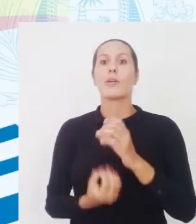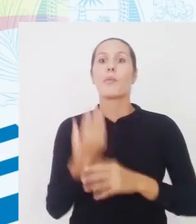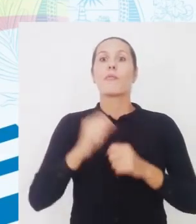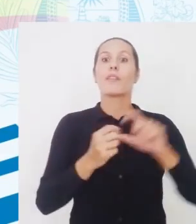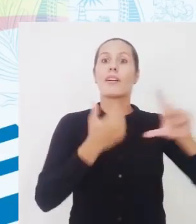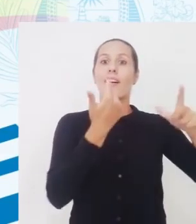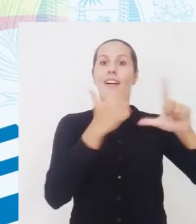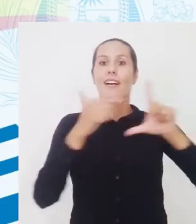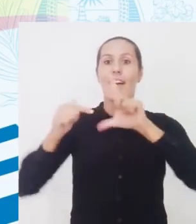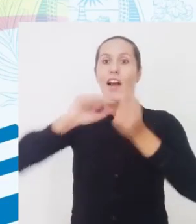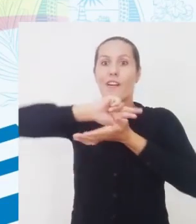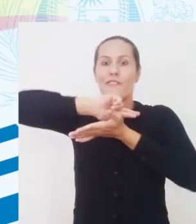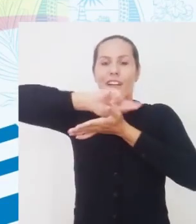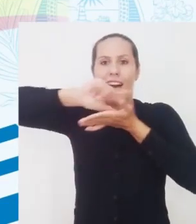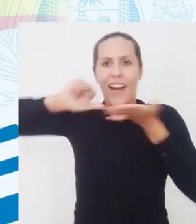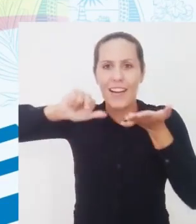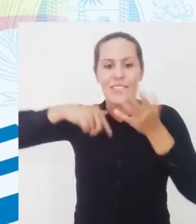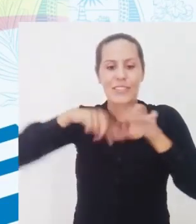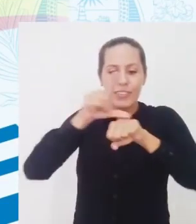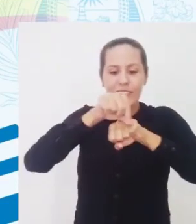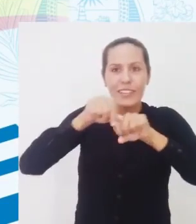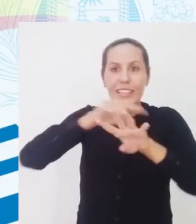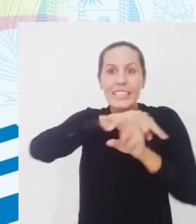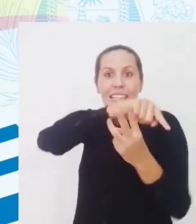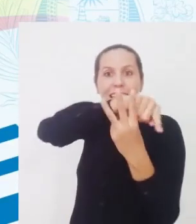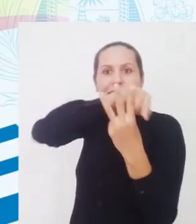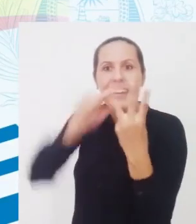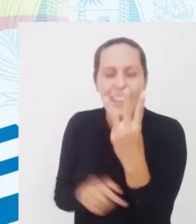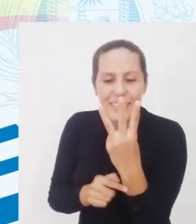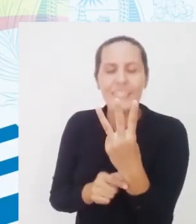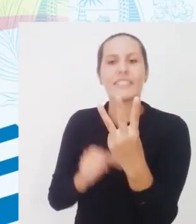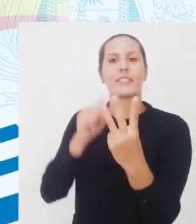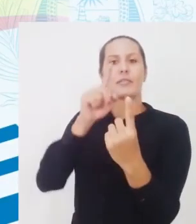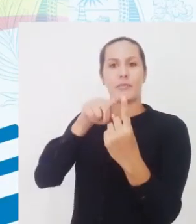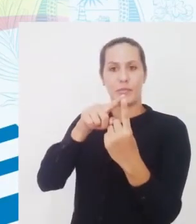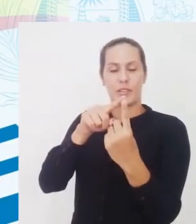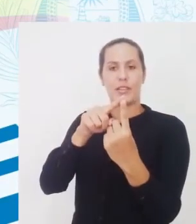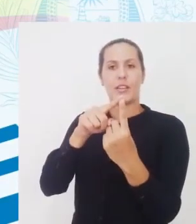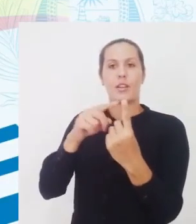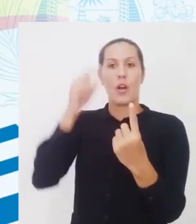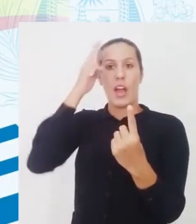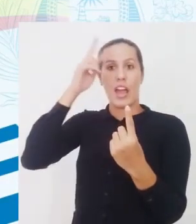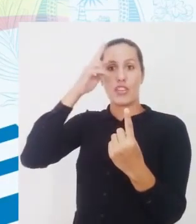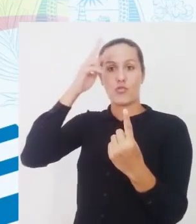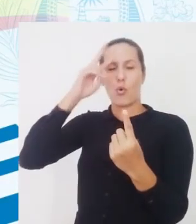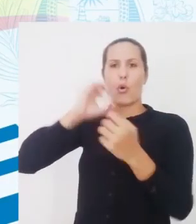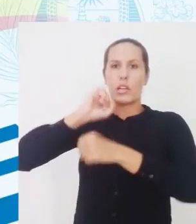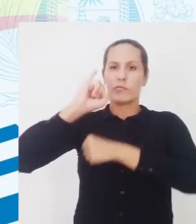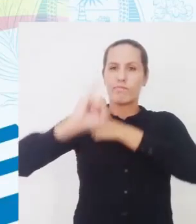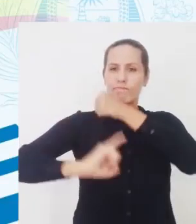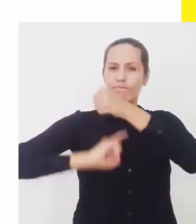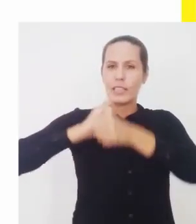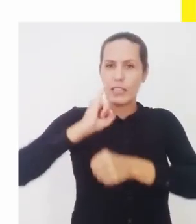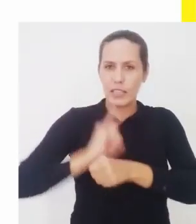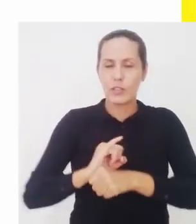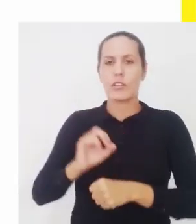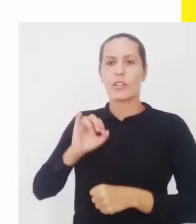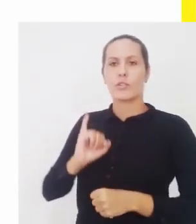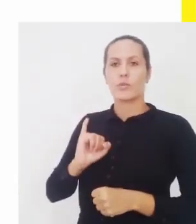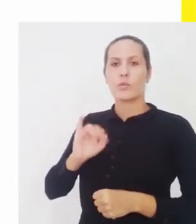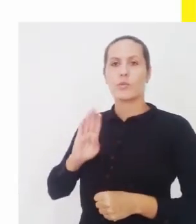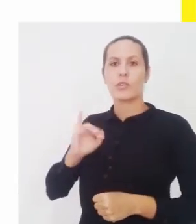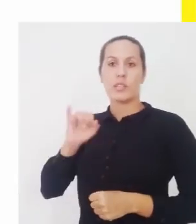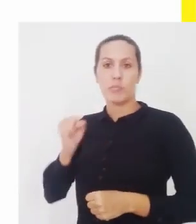ouvir e ouvir quais foram os argumentos que ela usou para afirmar que o melhor time de Pernambuco é o que ela disse. O melhor